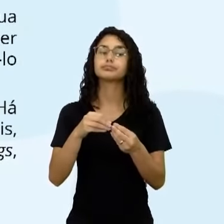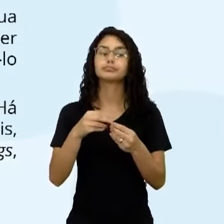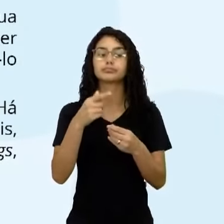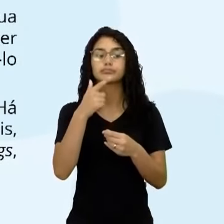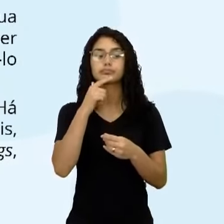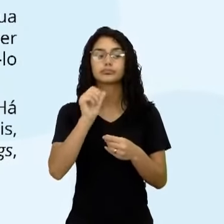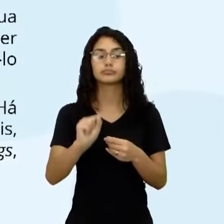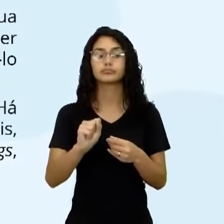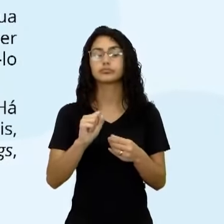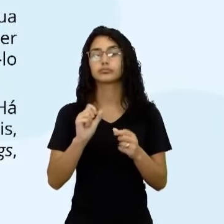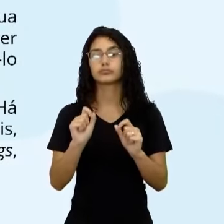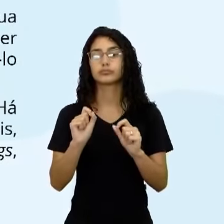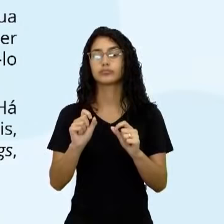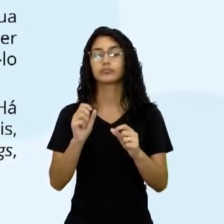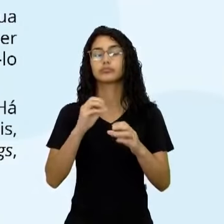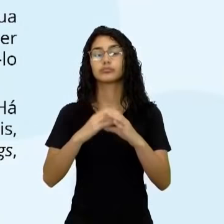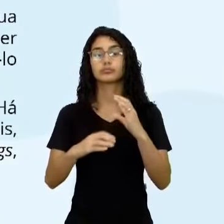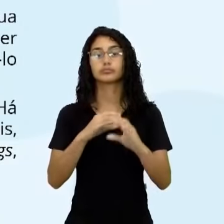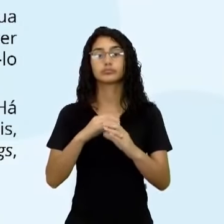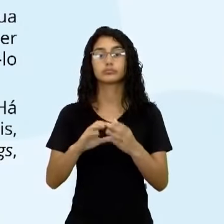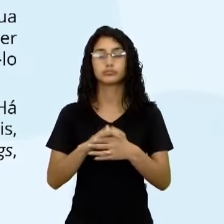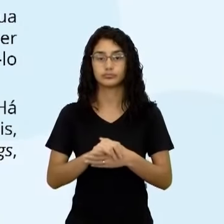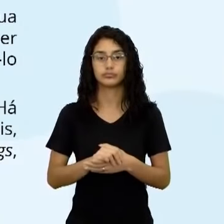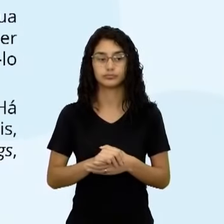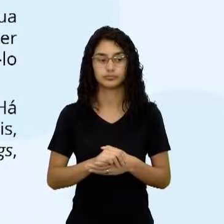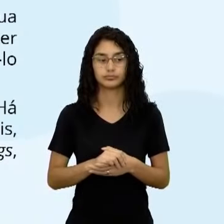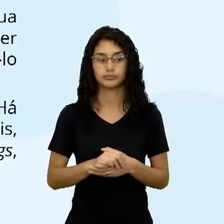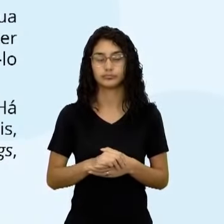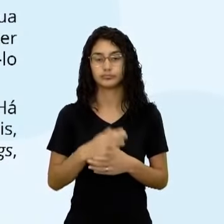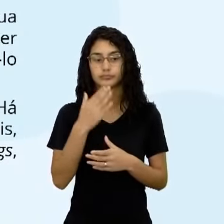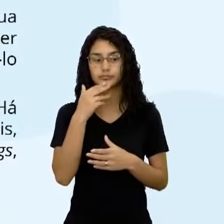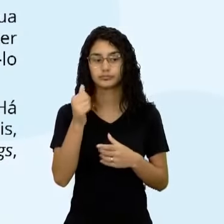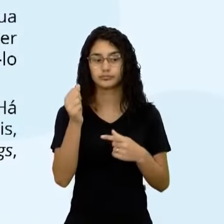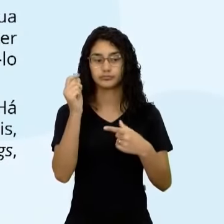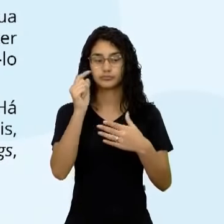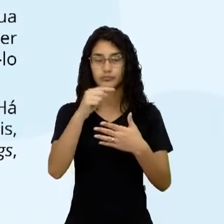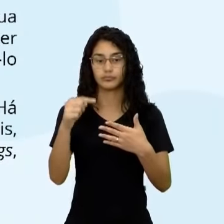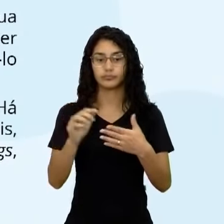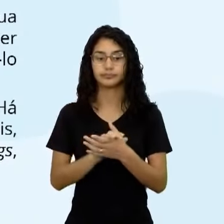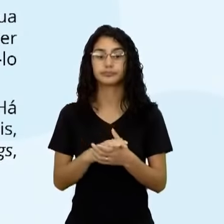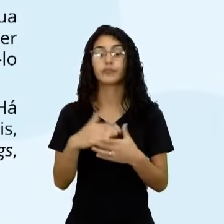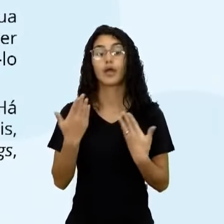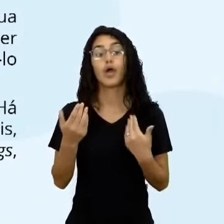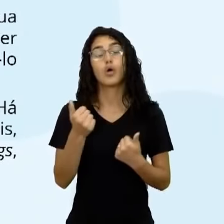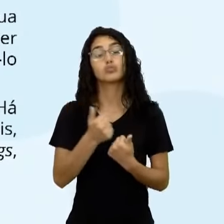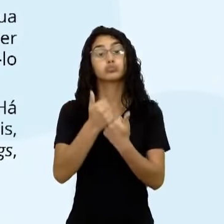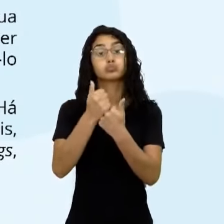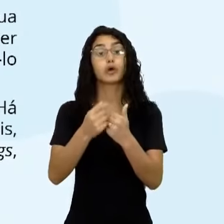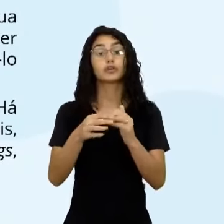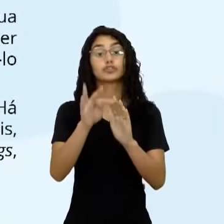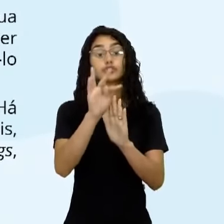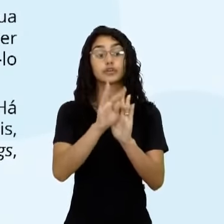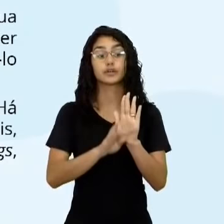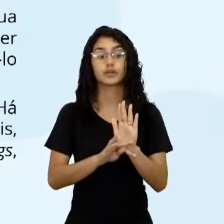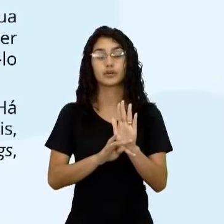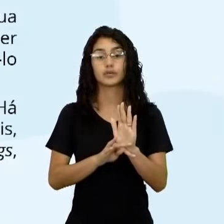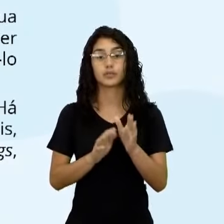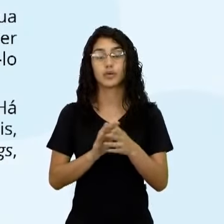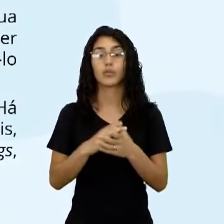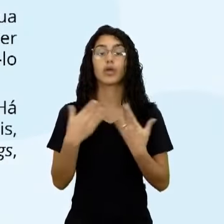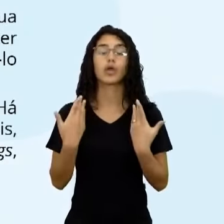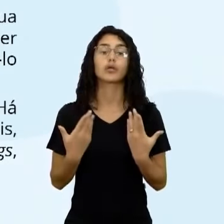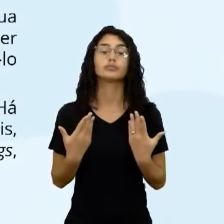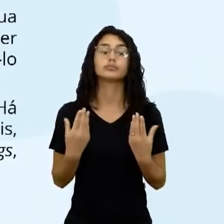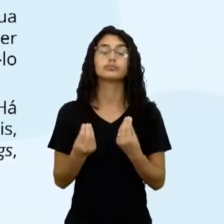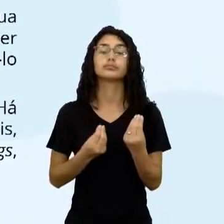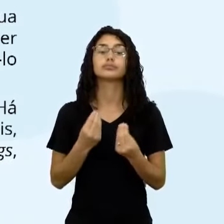e costumamos classificado pelas que prevalecem muito bem agora suporte textual é o meio pelo qual leitor recebe